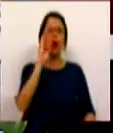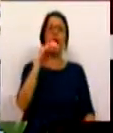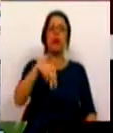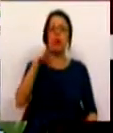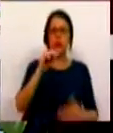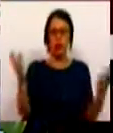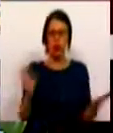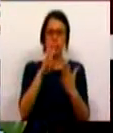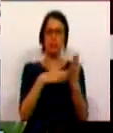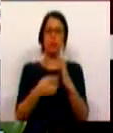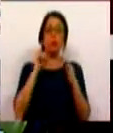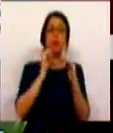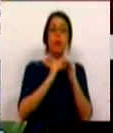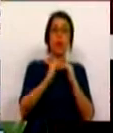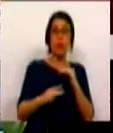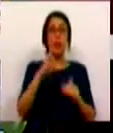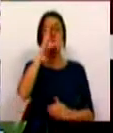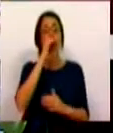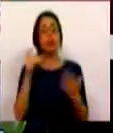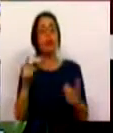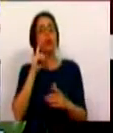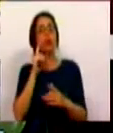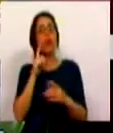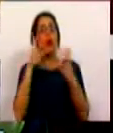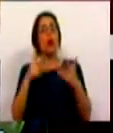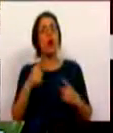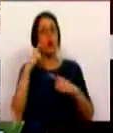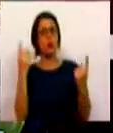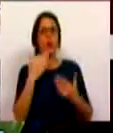o SNS, num quadro de estabilidade do Estado e no quadro de estabilidade das contas públicas. Muito obrigado.